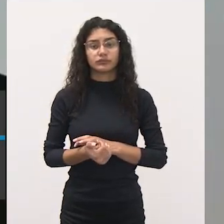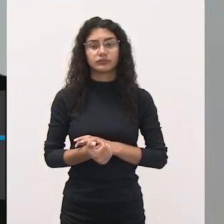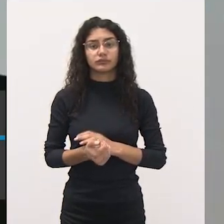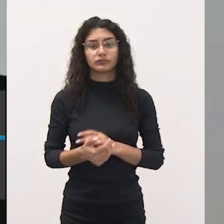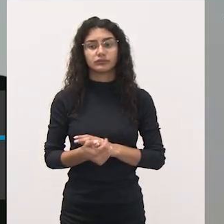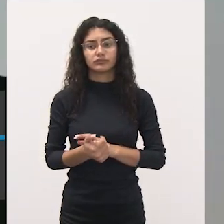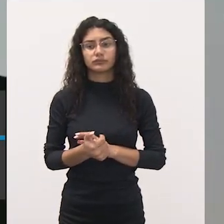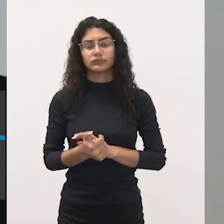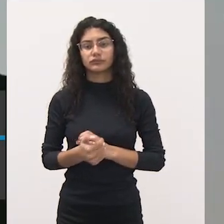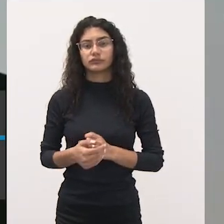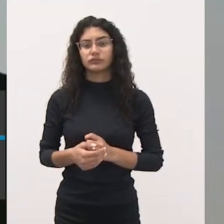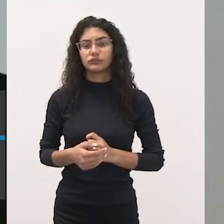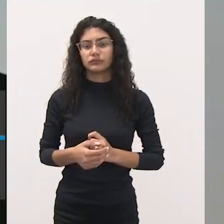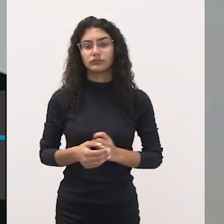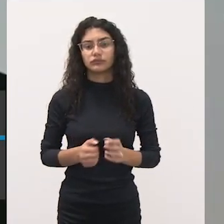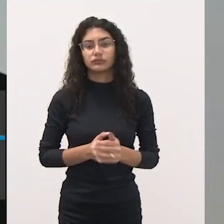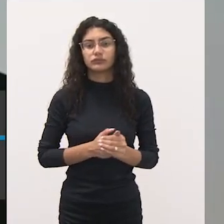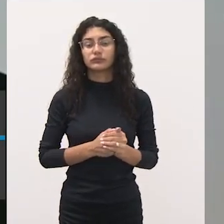Tá certo, doutora.